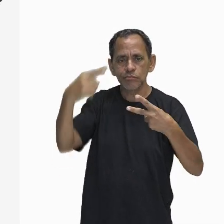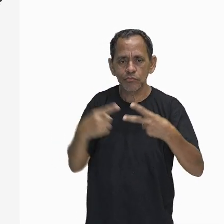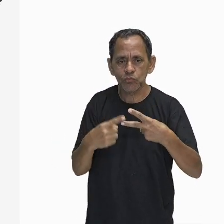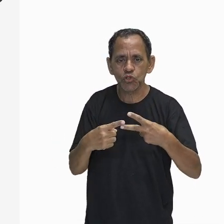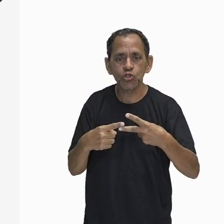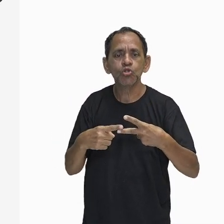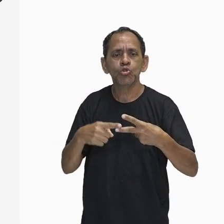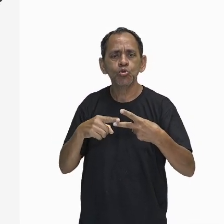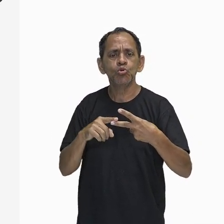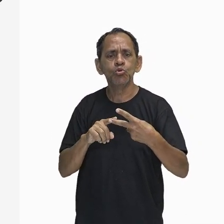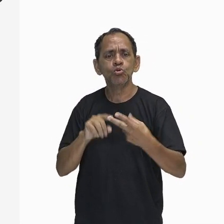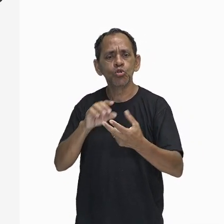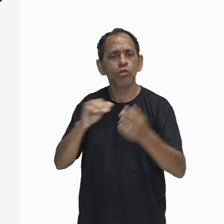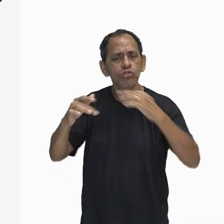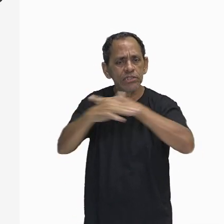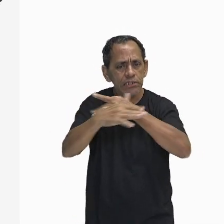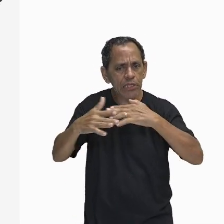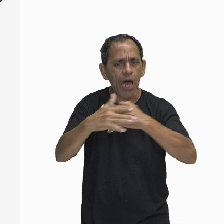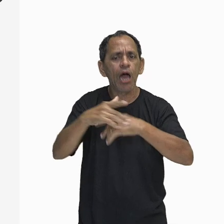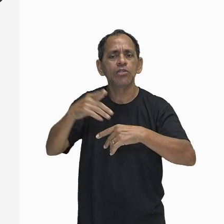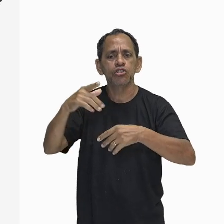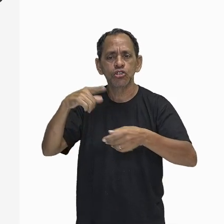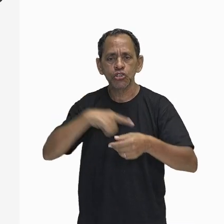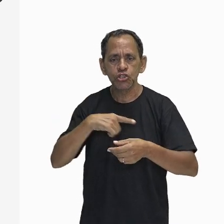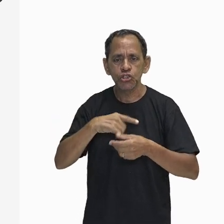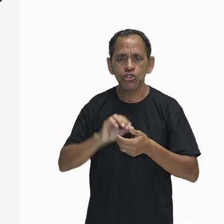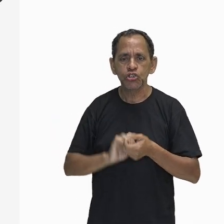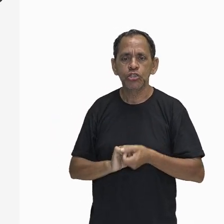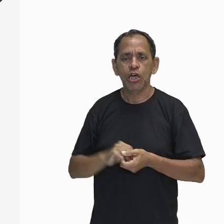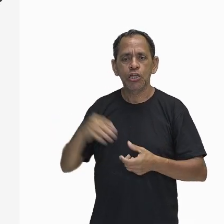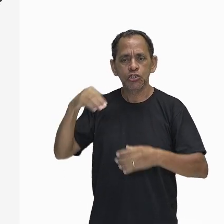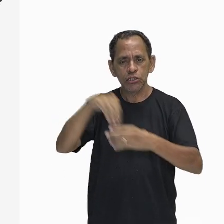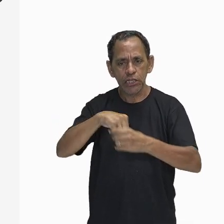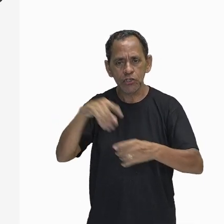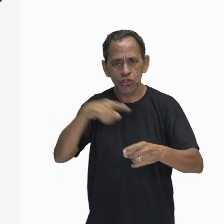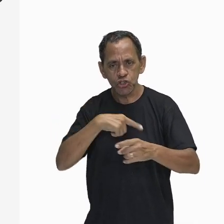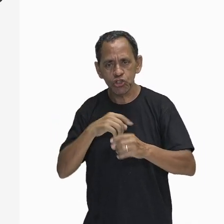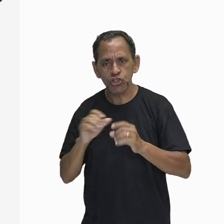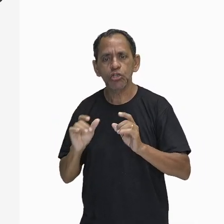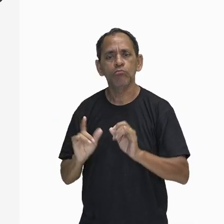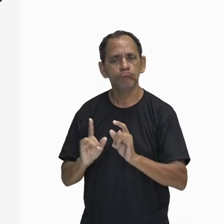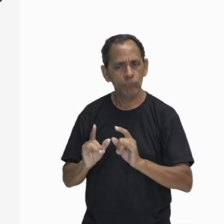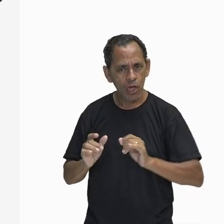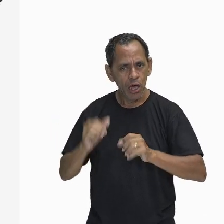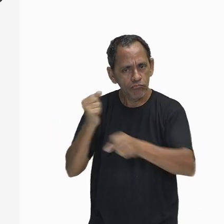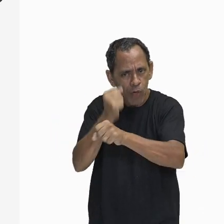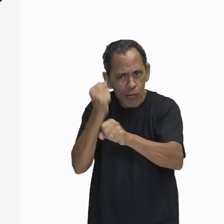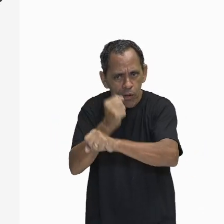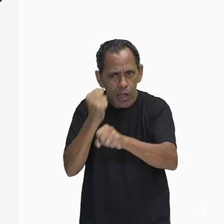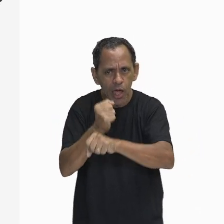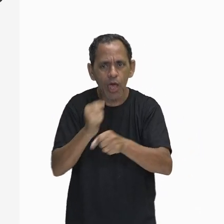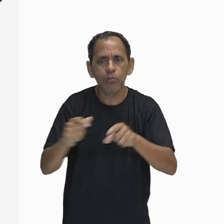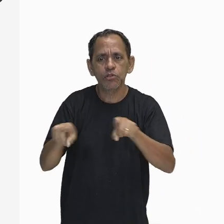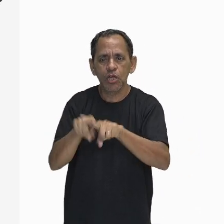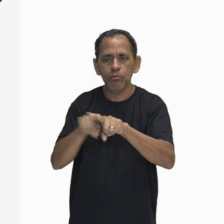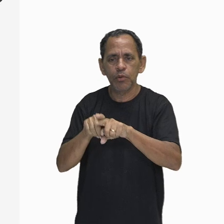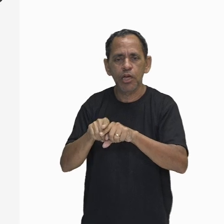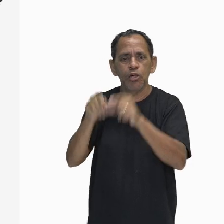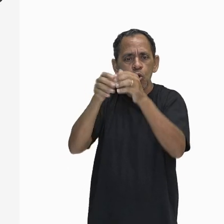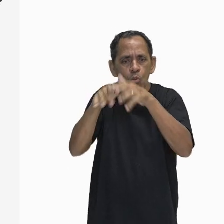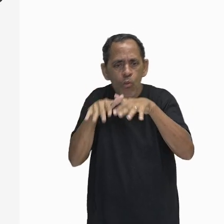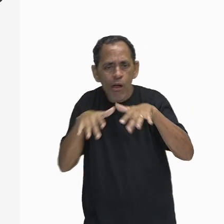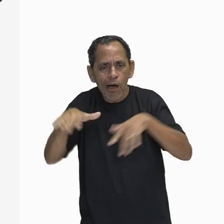E também uma acrópole, que servia como defesa e símbolo da unidade territorial. Esses 3 elementos aqui